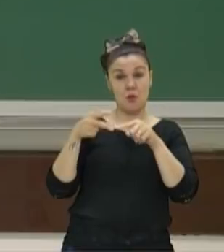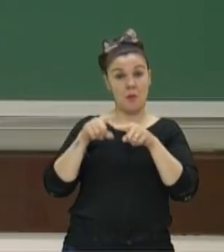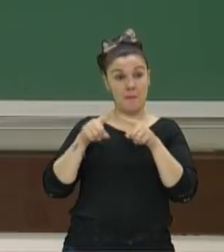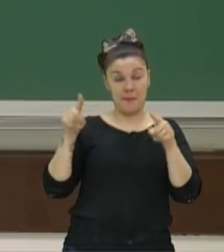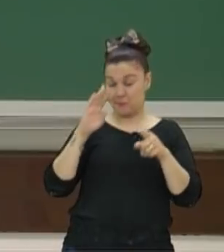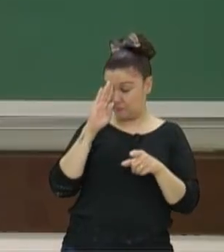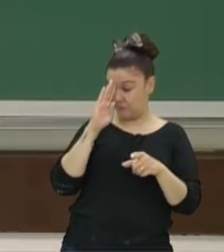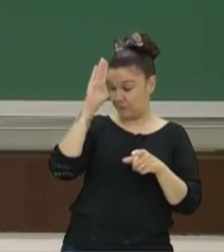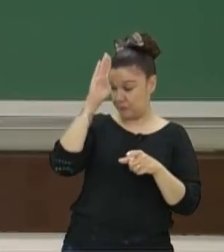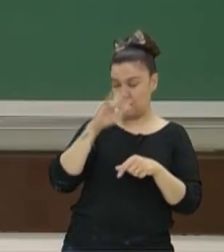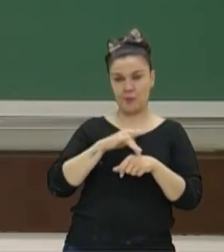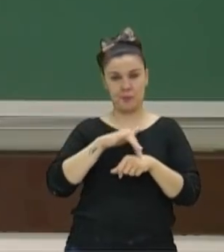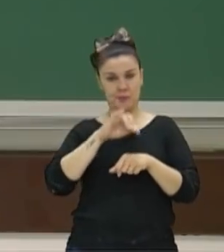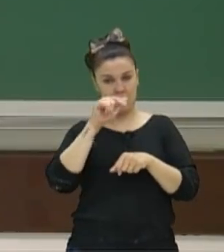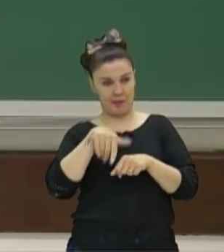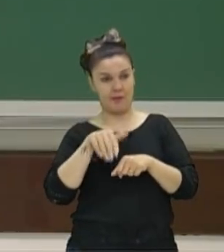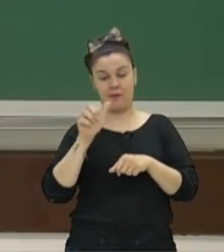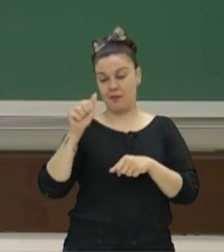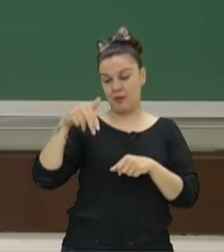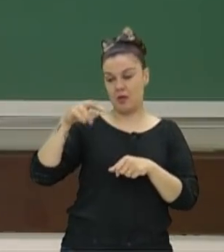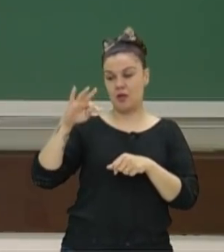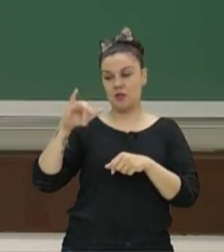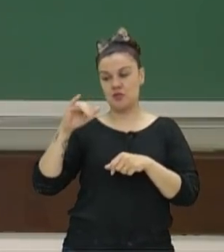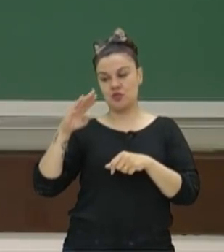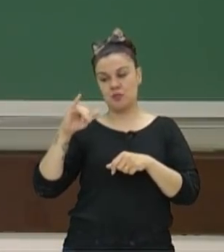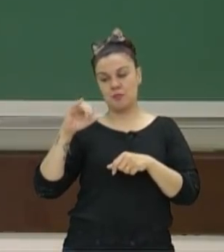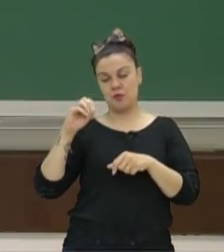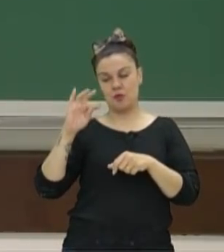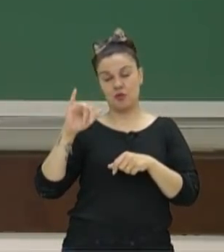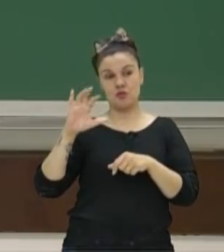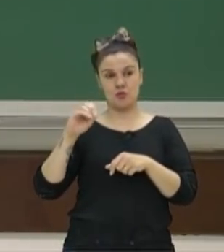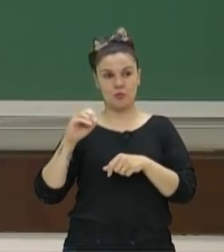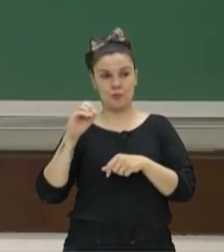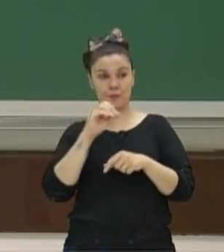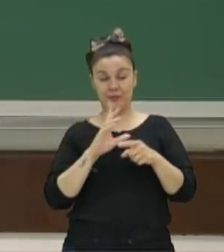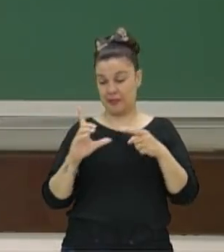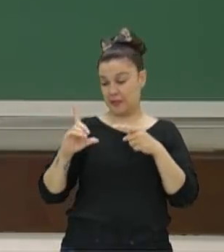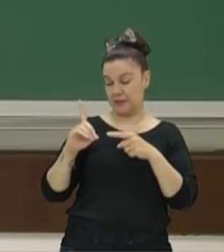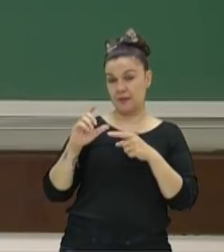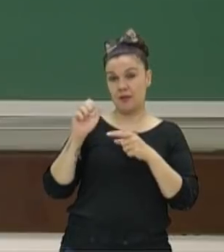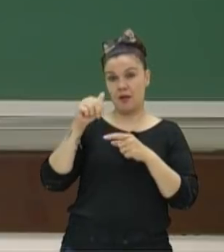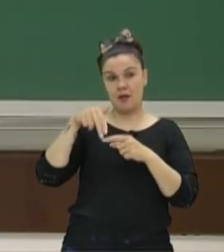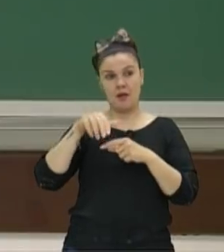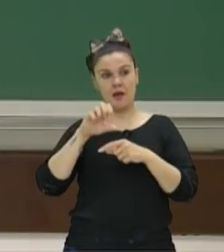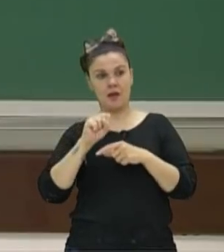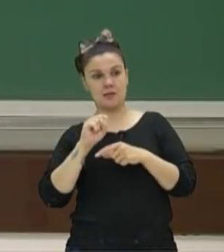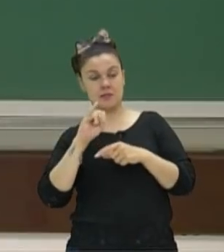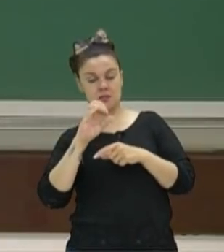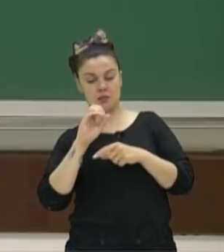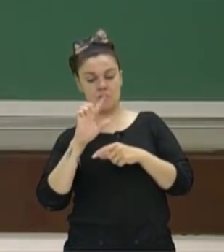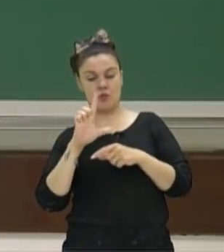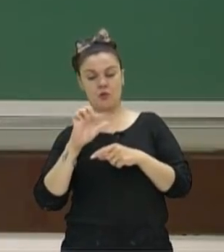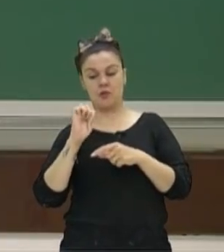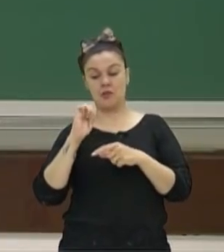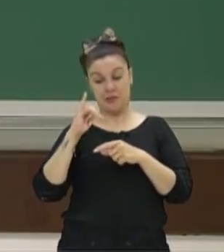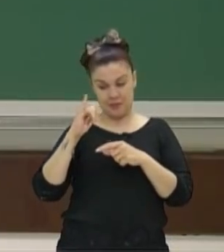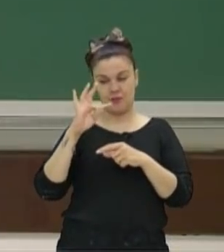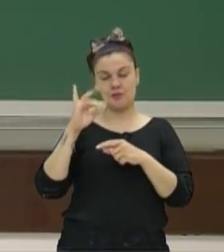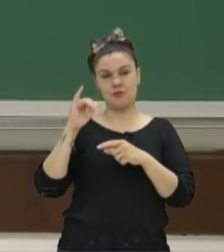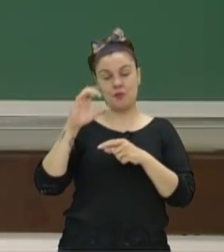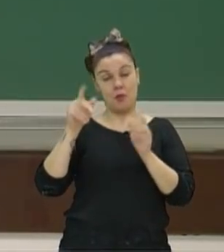Mas para infecções são os antibióticos, tá? Ansiolítico já é outra classe, mais voltada para depressão, por exemplo,